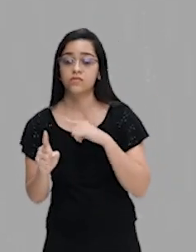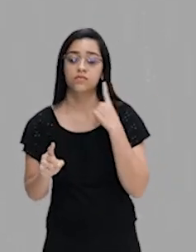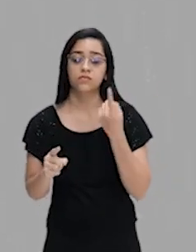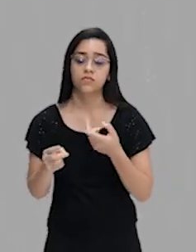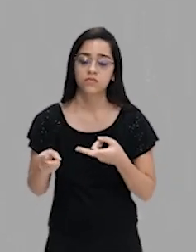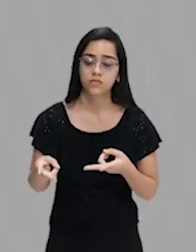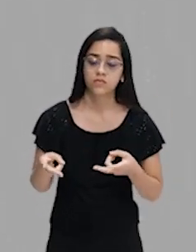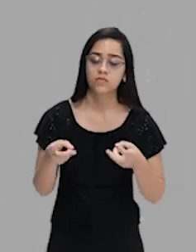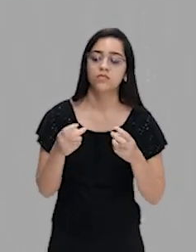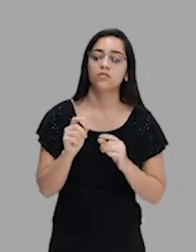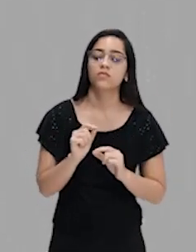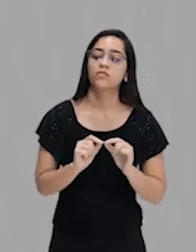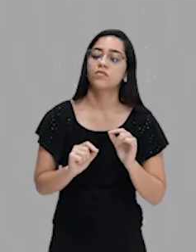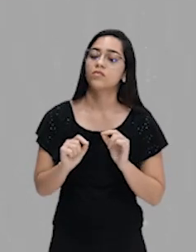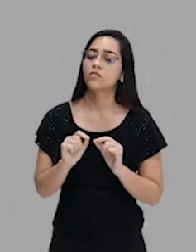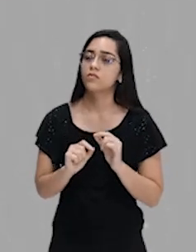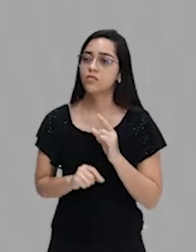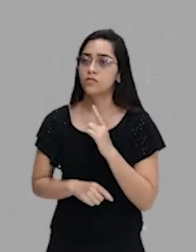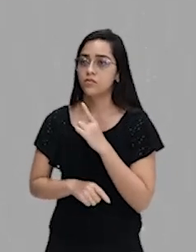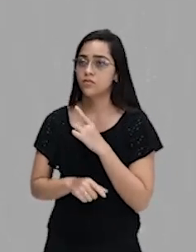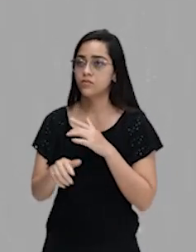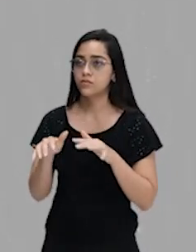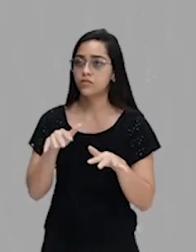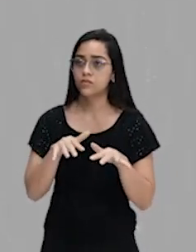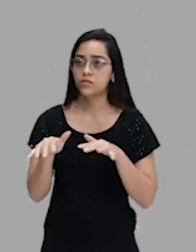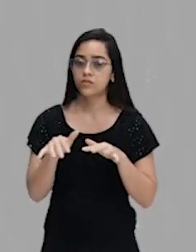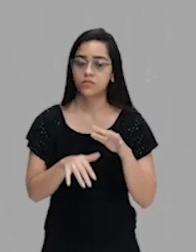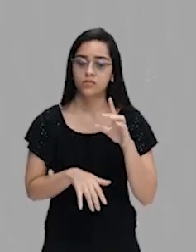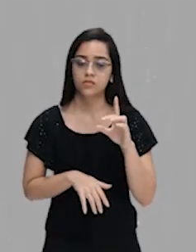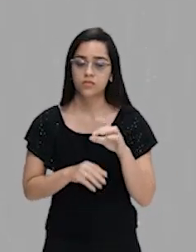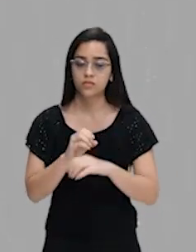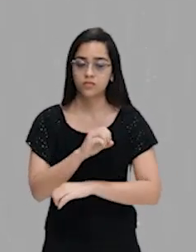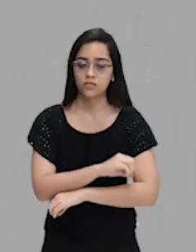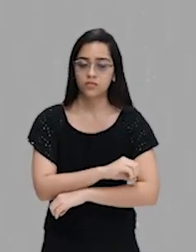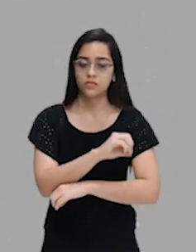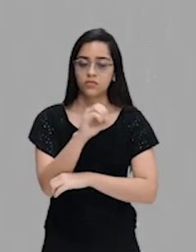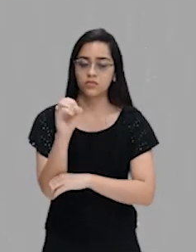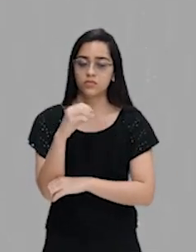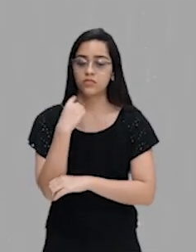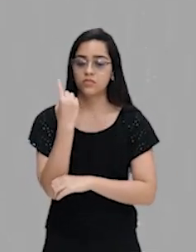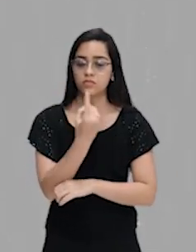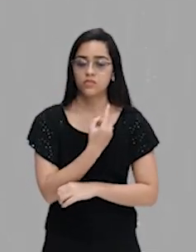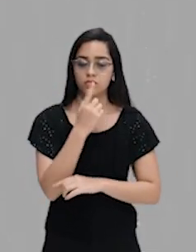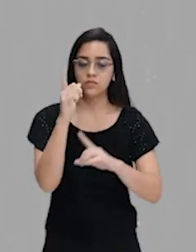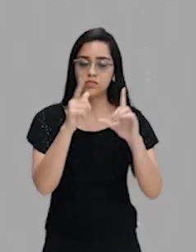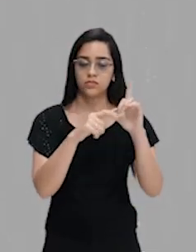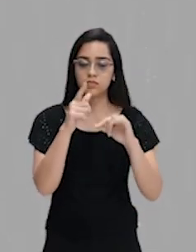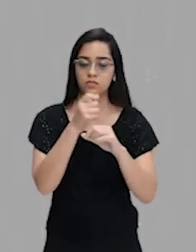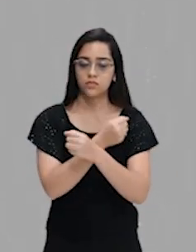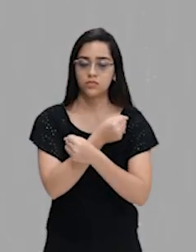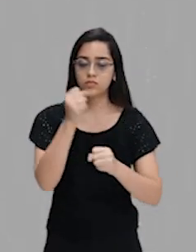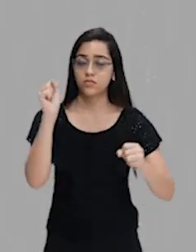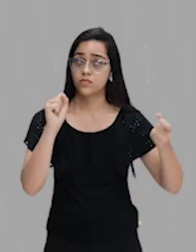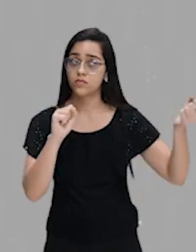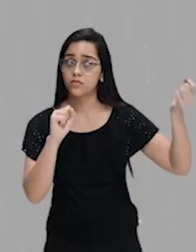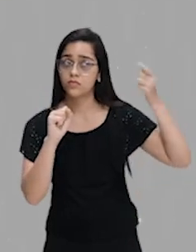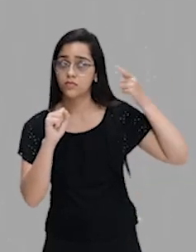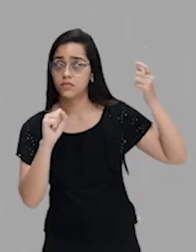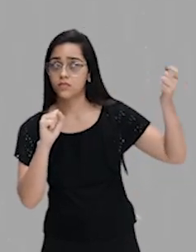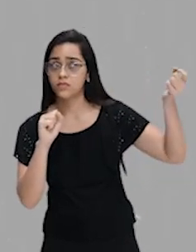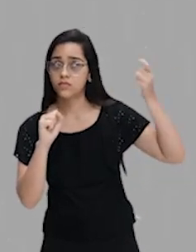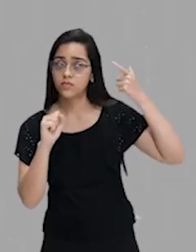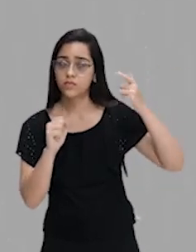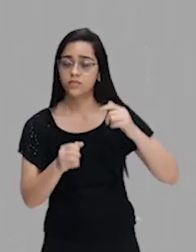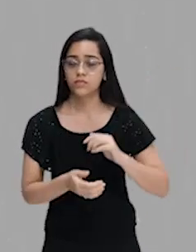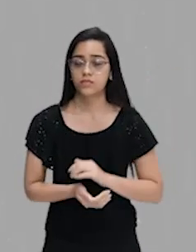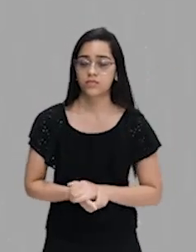perceber através do movimento diurno da nossa estrela maior, que é o Sol. O Sol